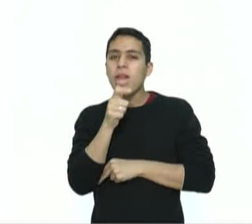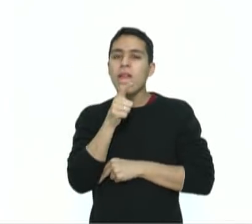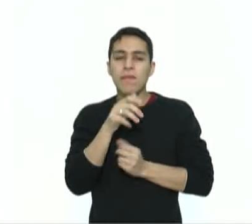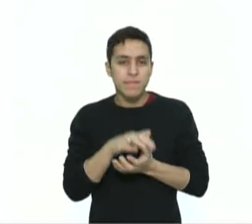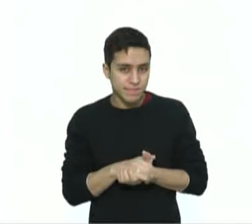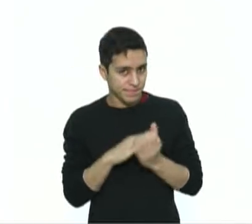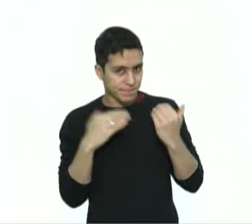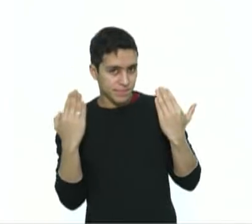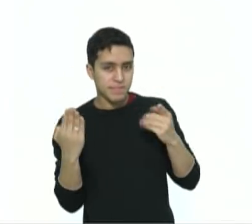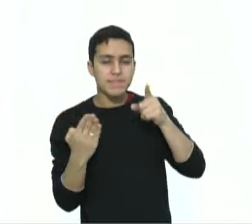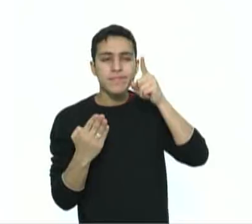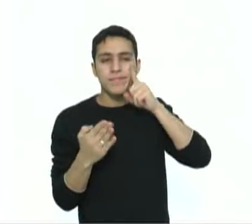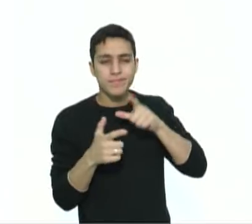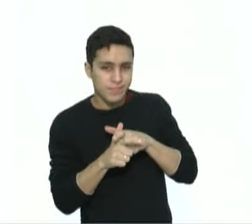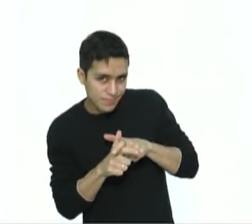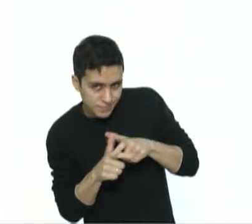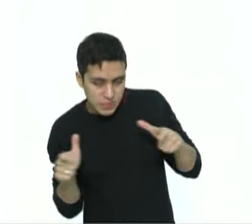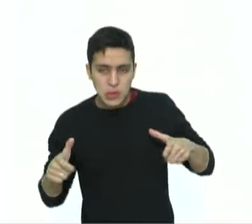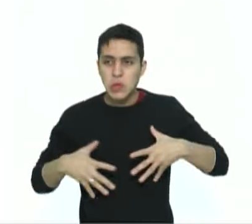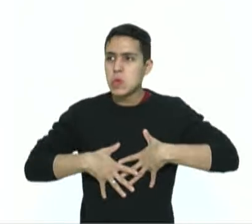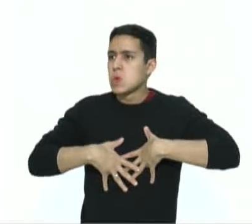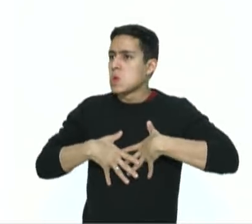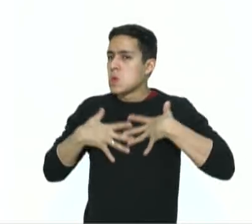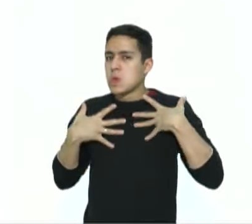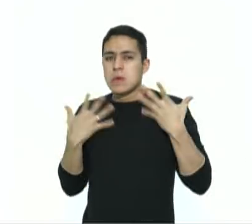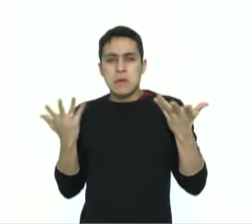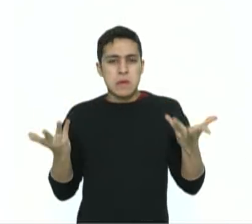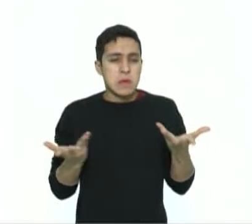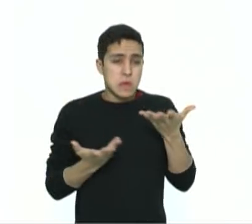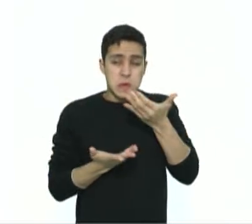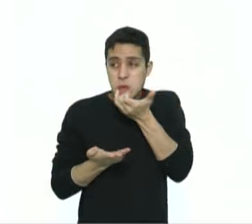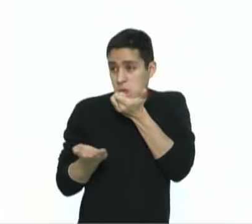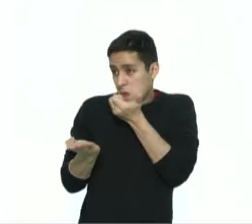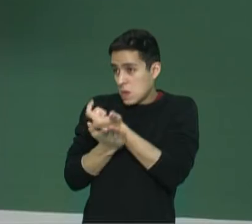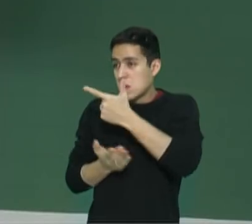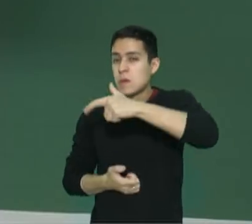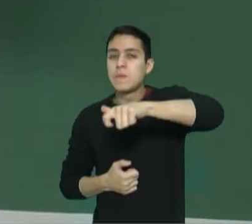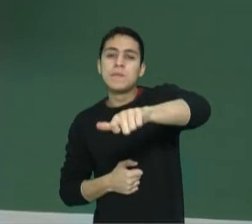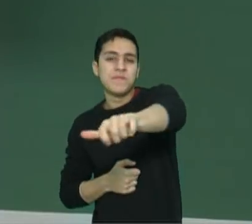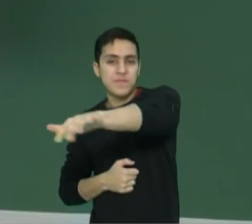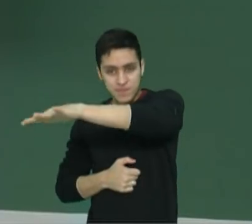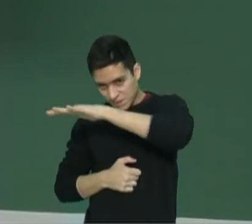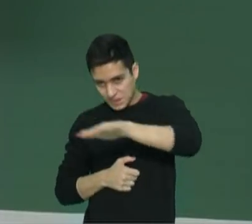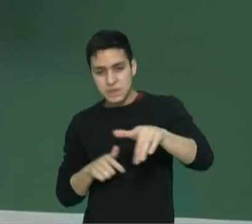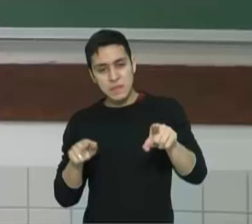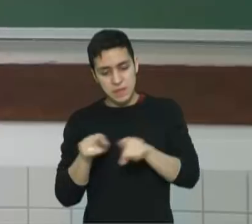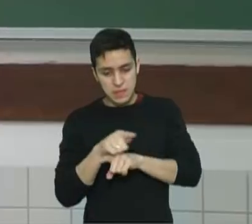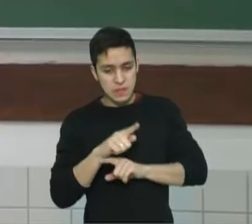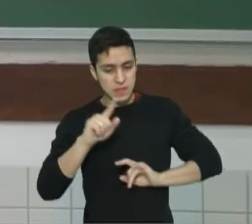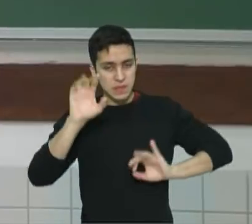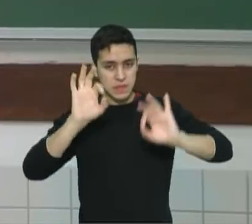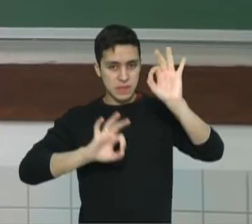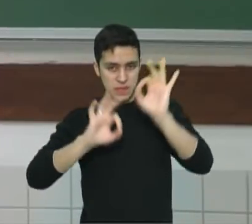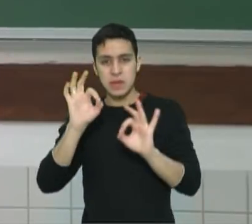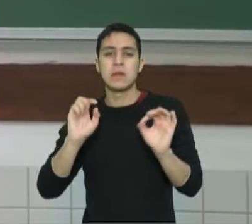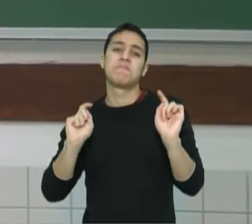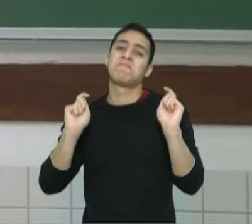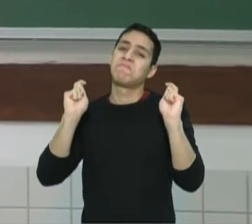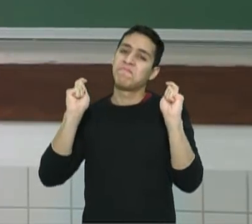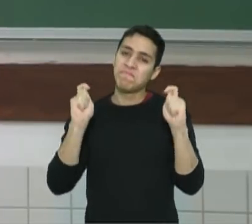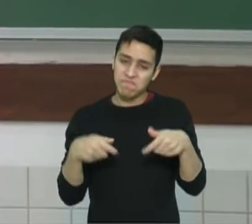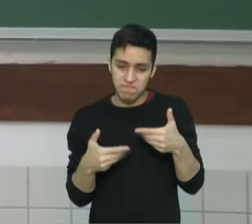Unidos, crescendo do jeito que estava, empolgadinho do jeito que estava, comprou esta área também para estruturar